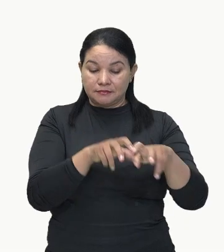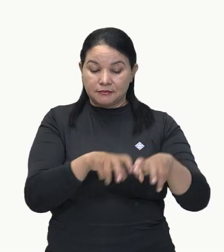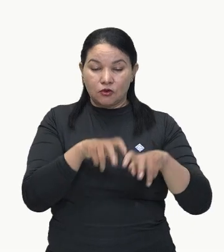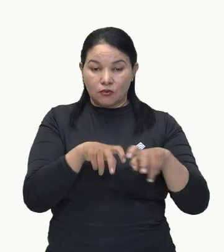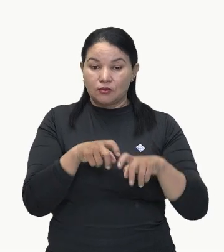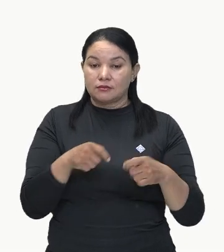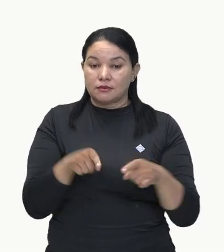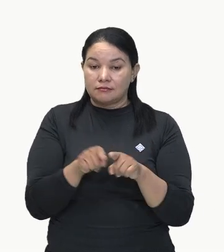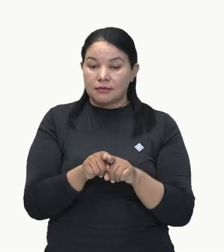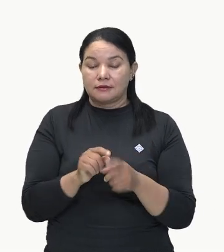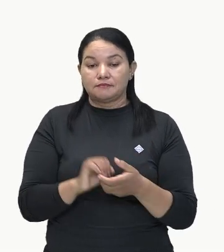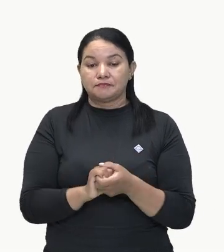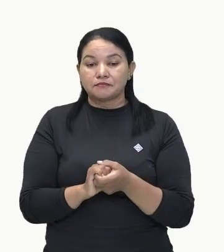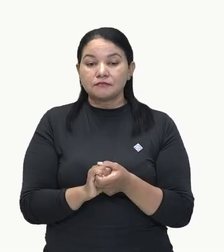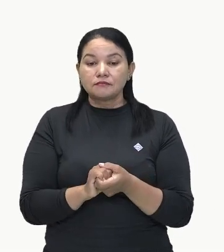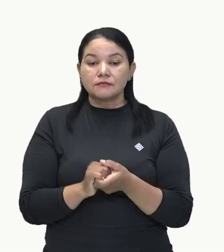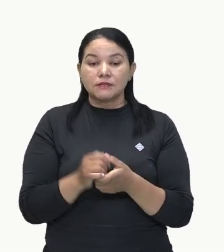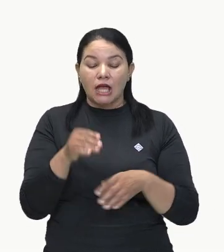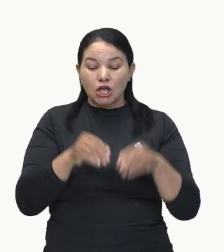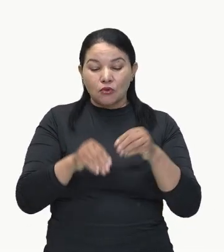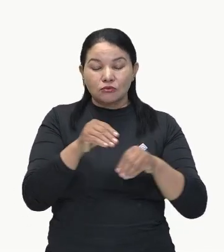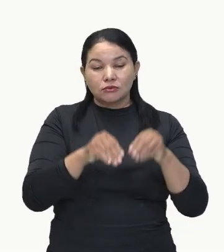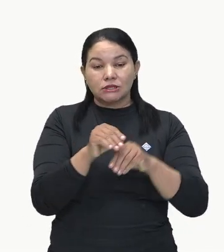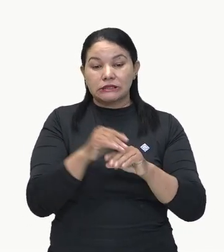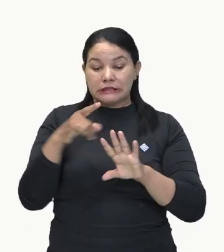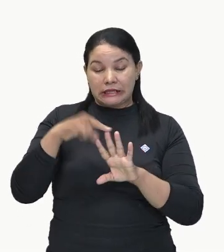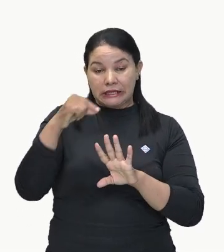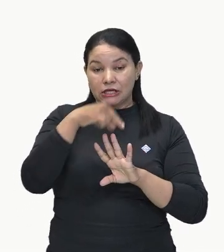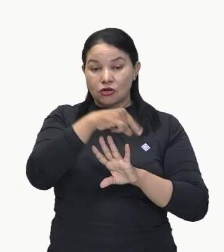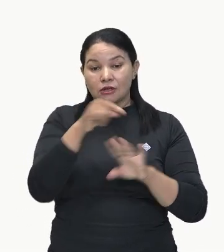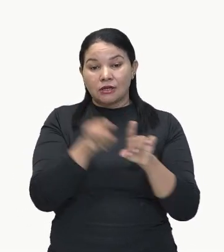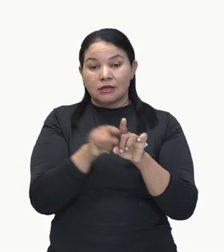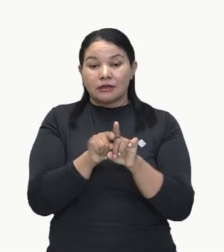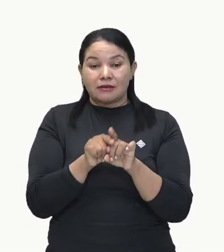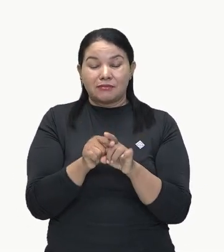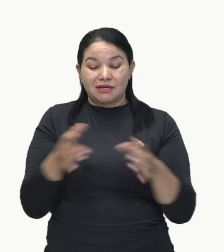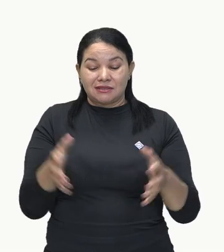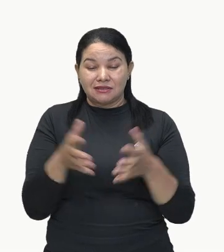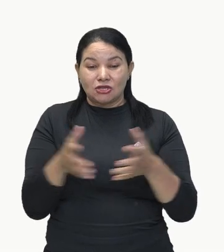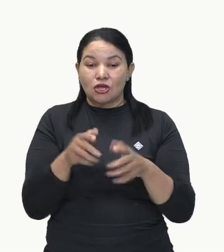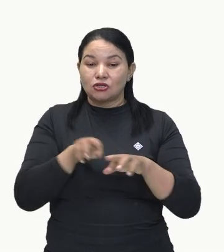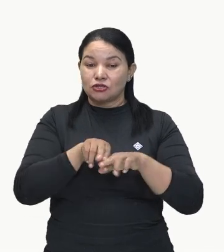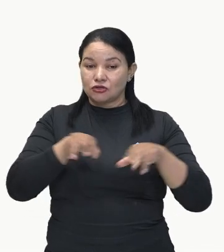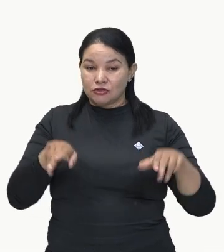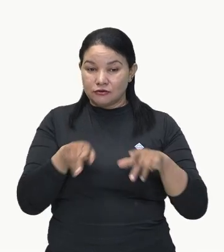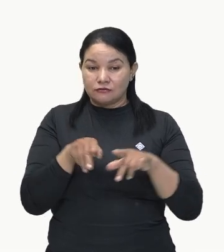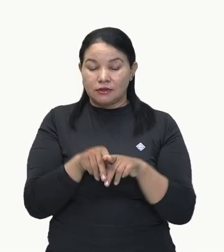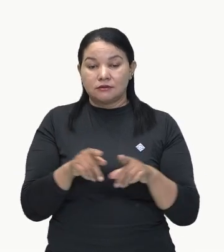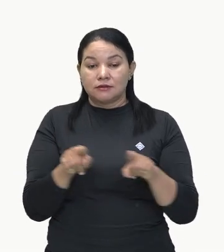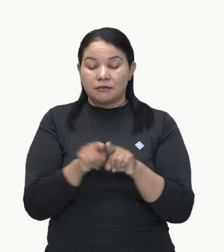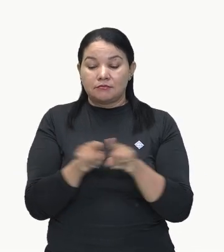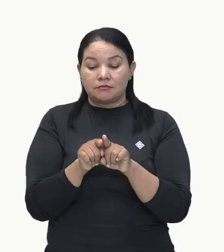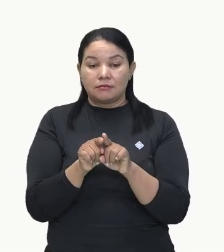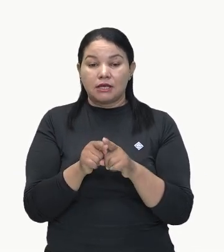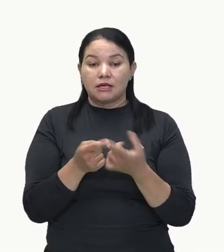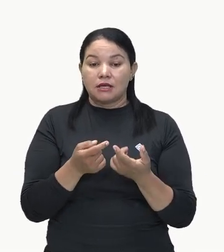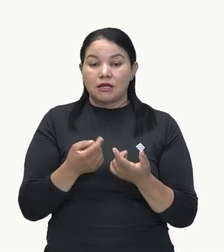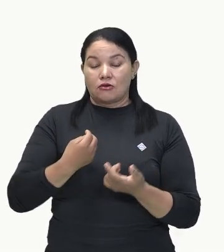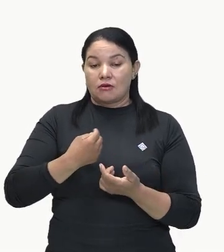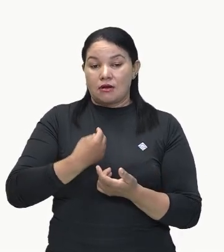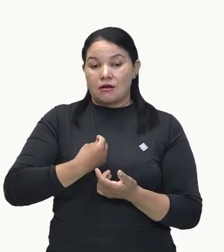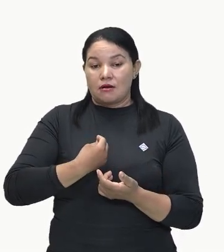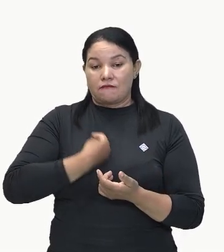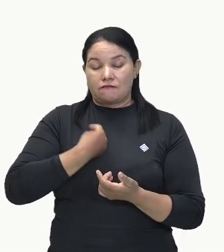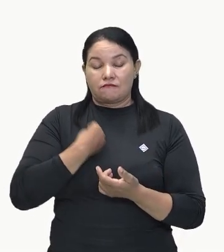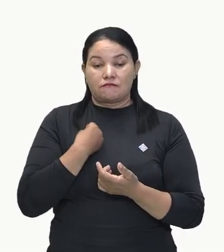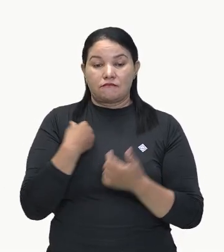ter cultivo de cereais, o trigo principalmente, outros tipos de cereais e também o desenvolvimento da pecuária. E aqui nessa região nós